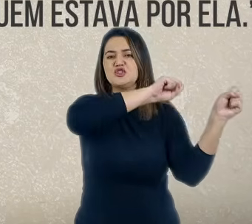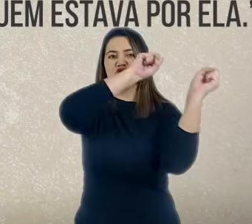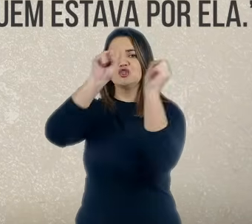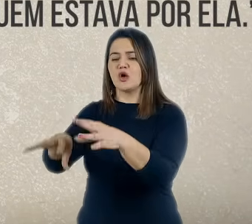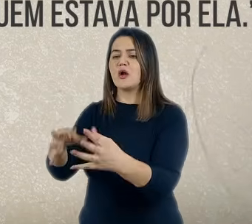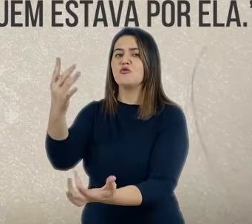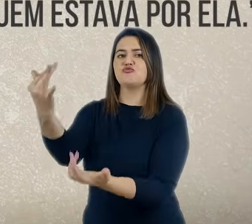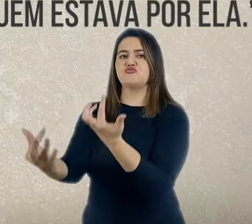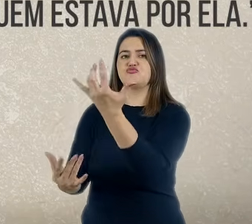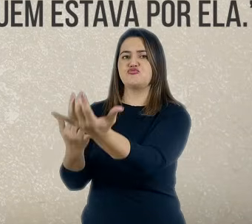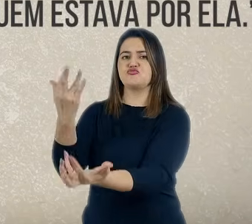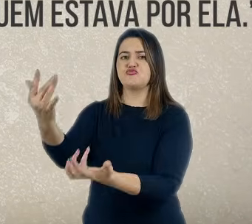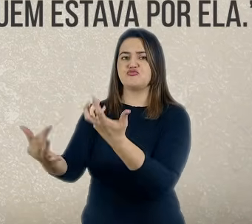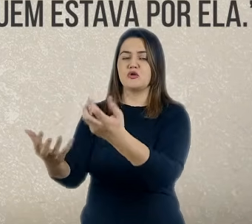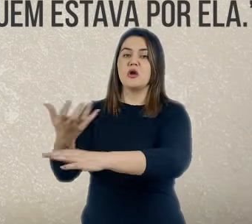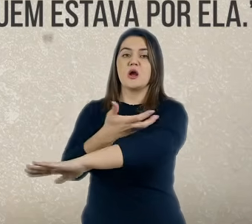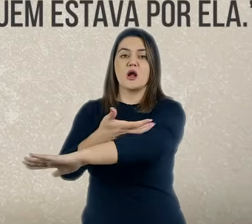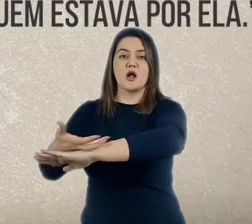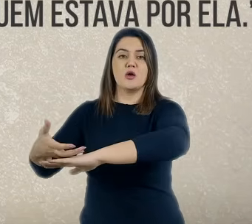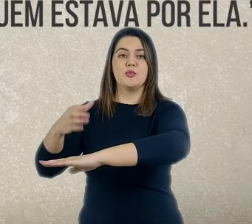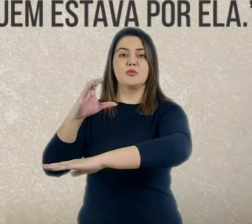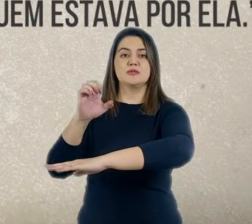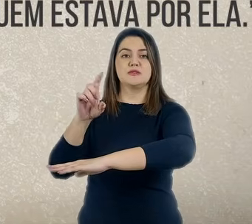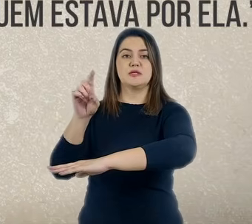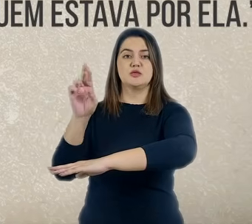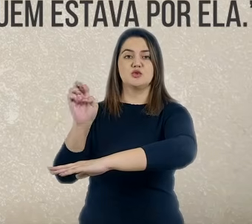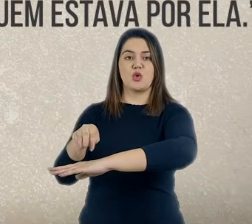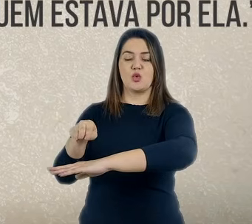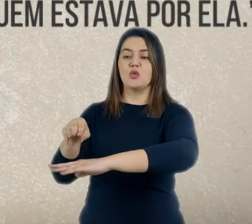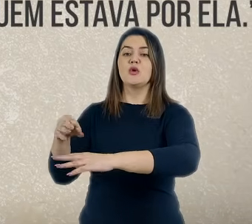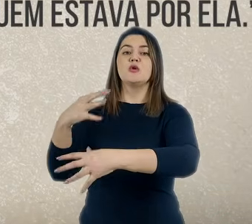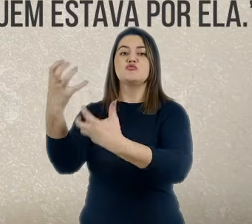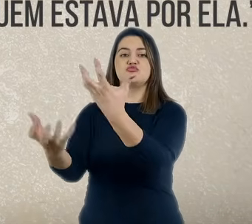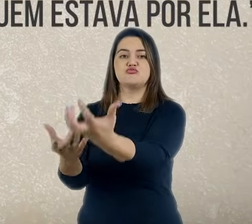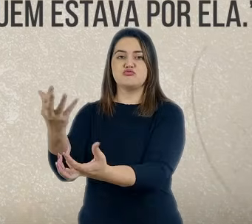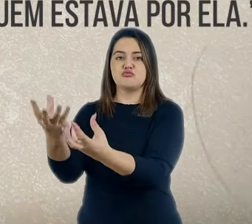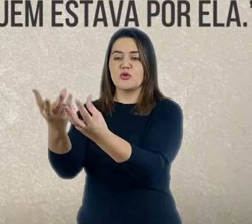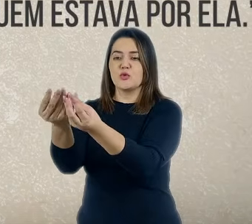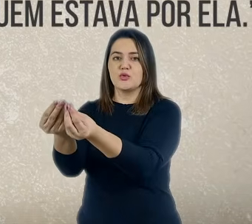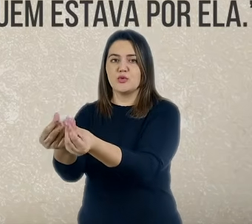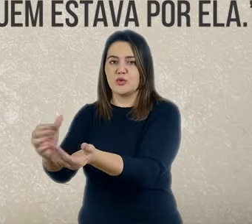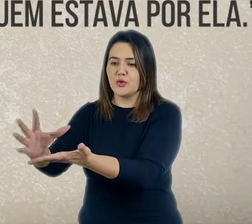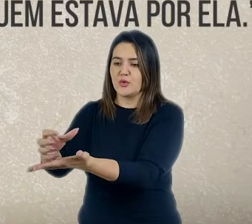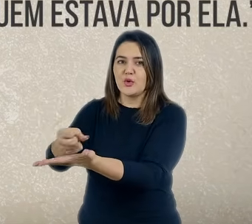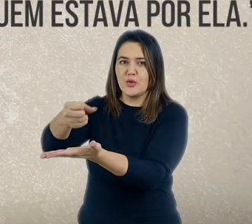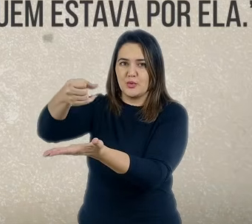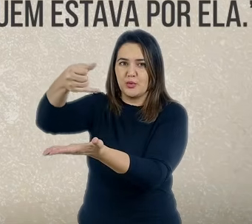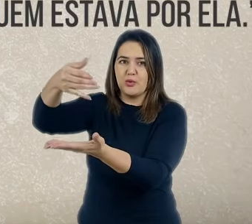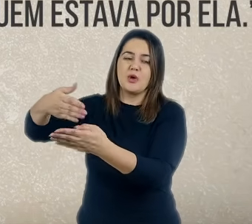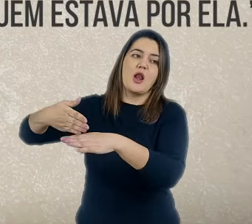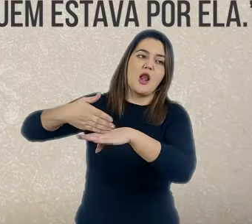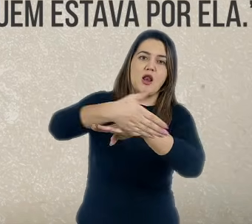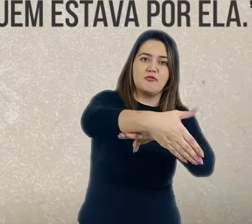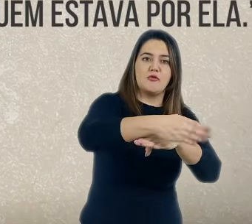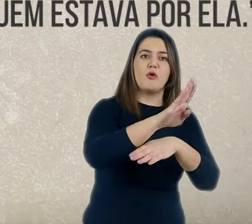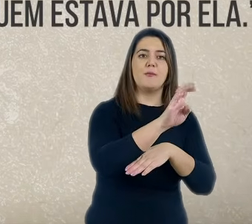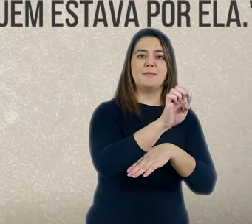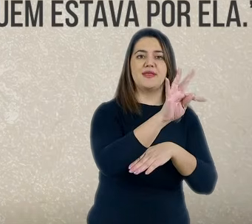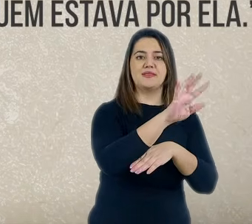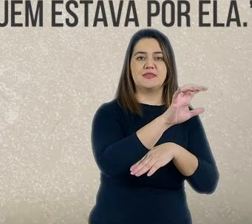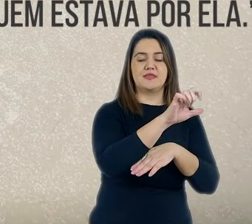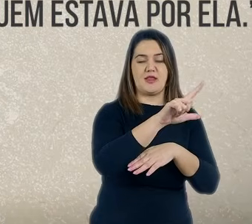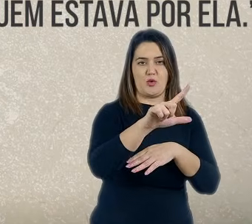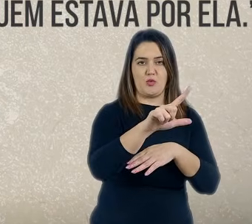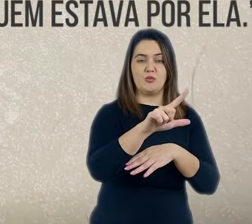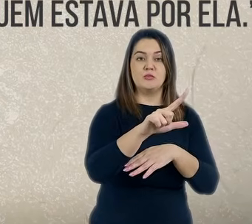Ele os queimou fora de Jerusalém, nos campos do Cedron, e levou as cinzas para Betel. Derrubou os